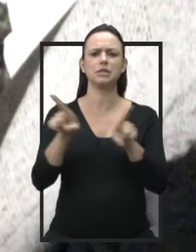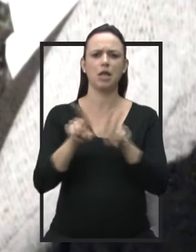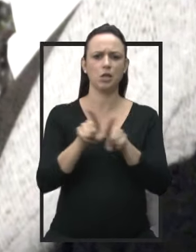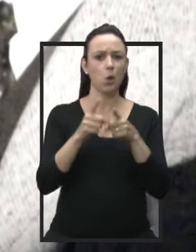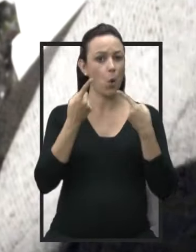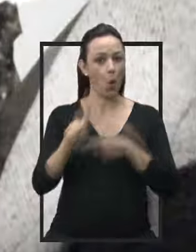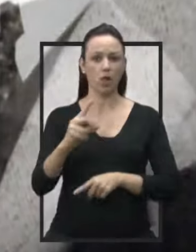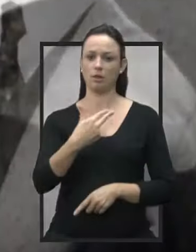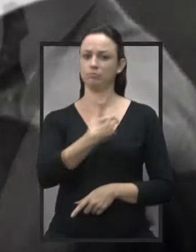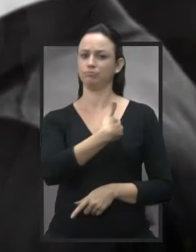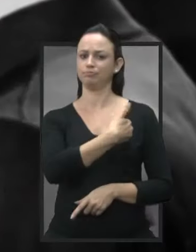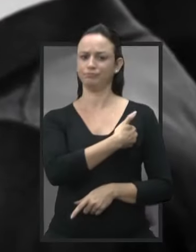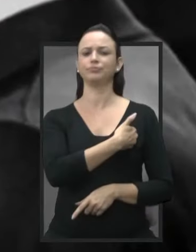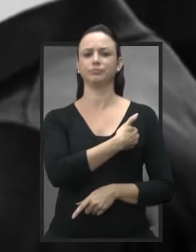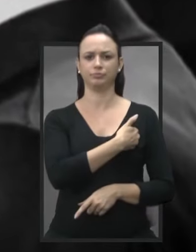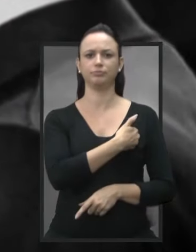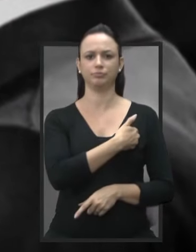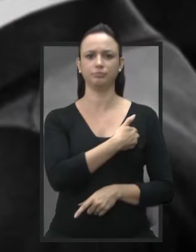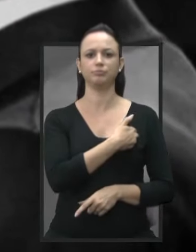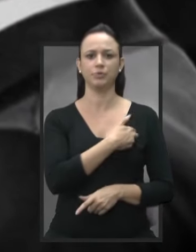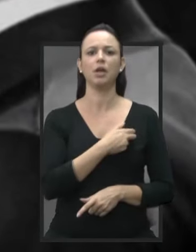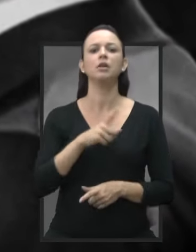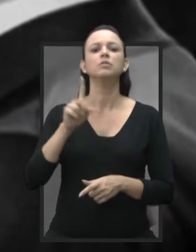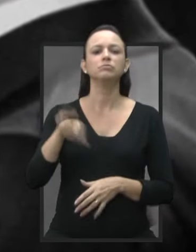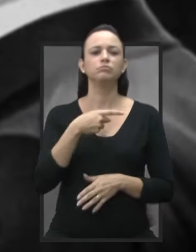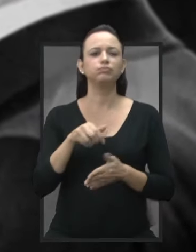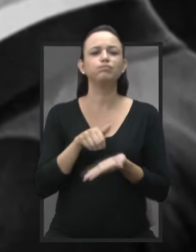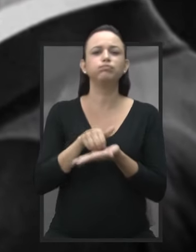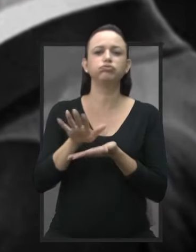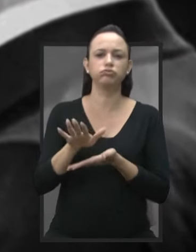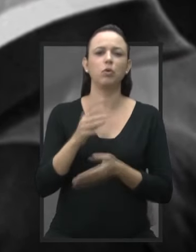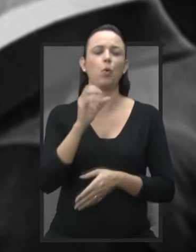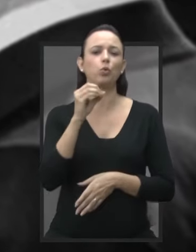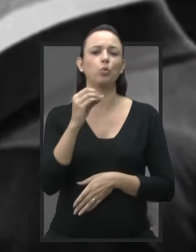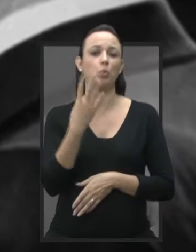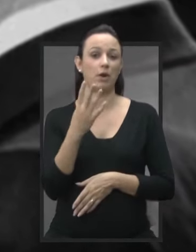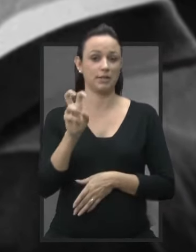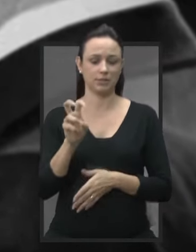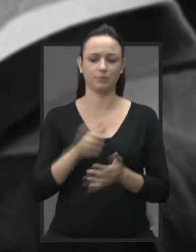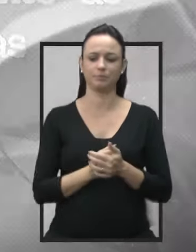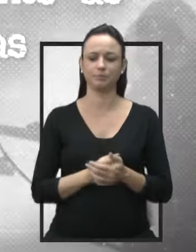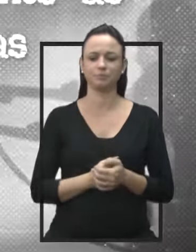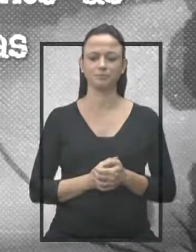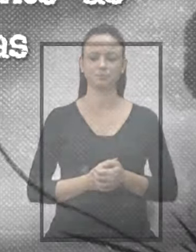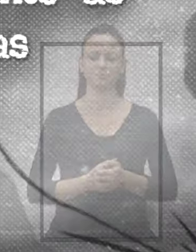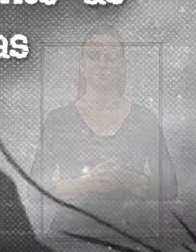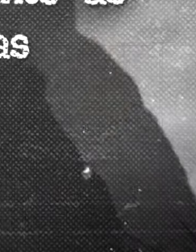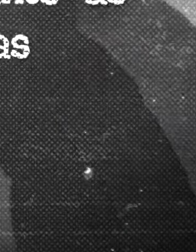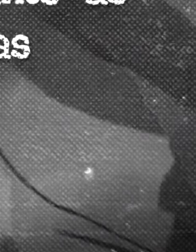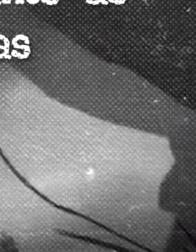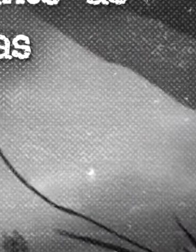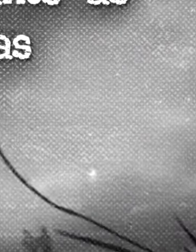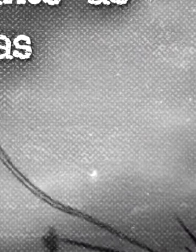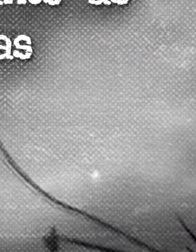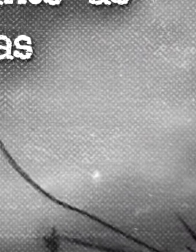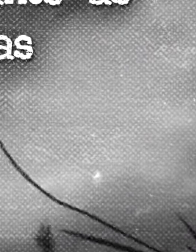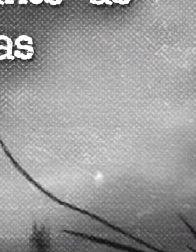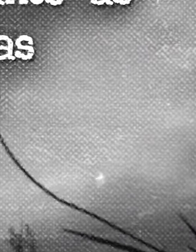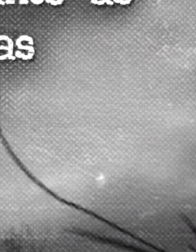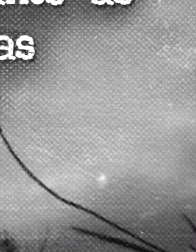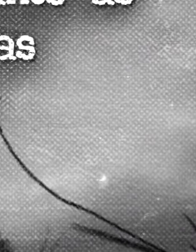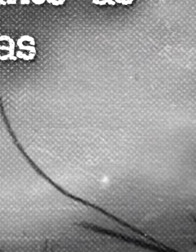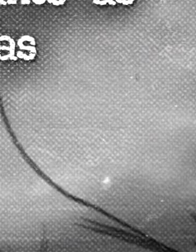e novamente contra Vargas, que renunciou em outubro de 45. Até